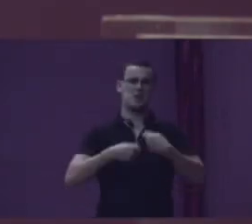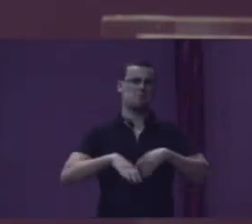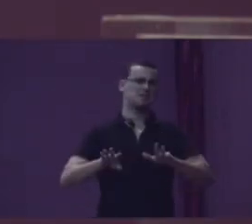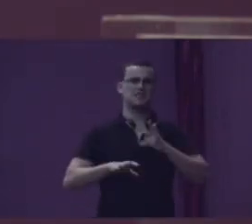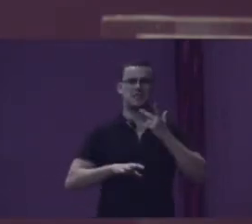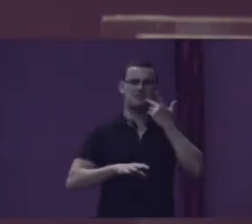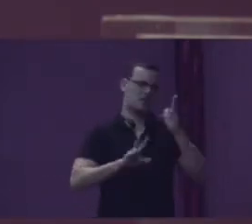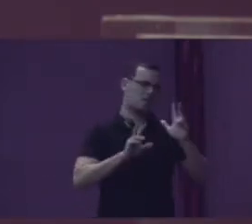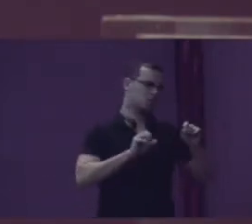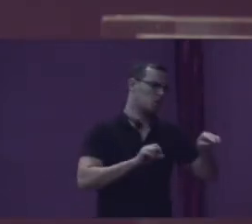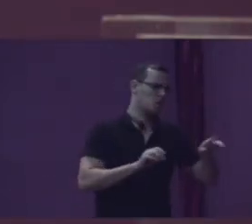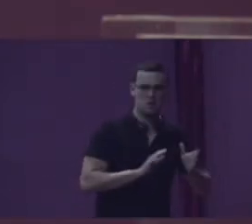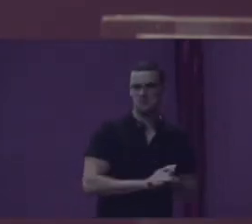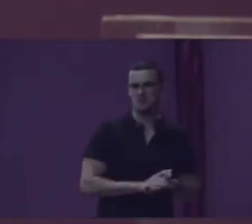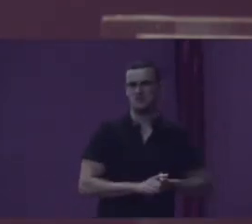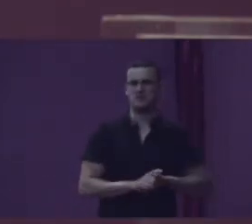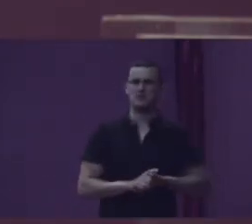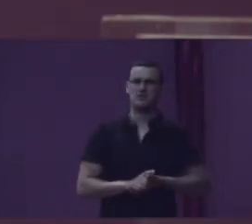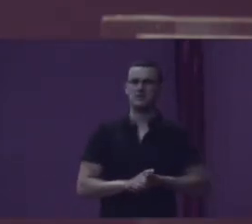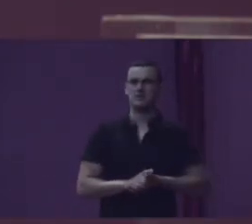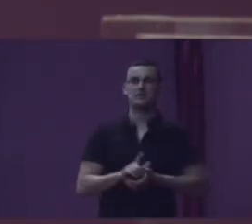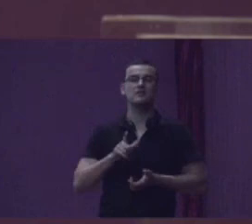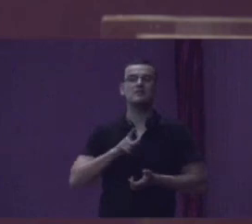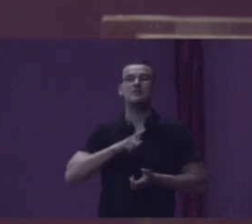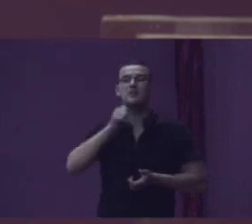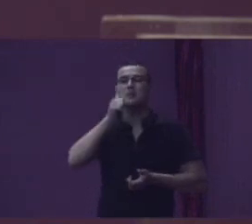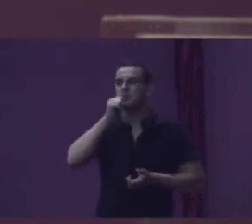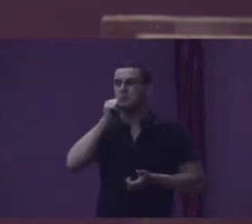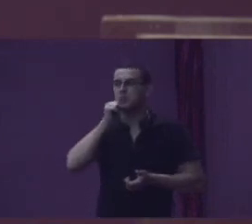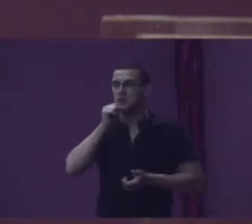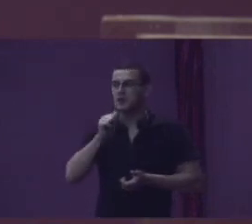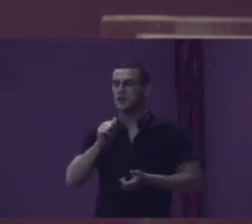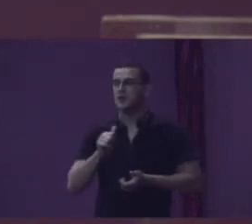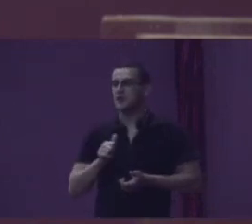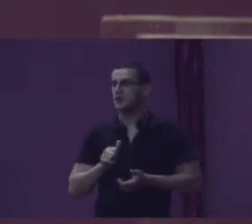de as mulheres não querem dar luz